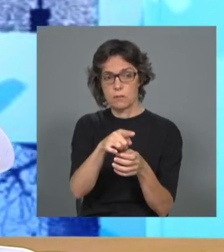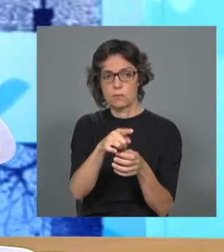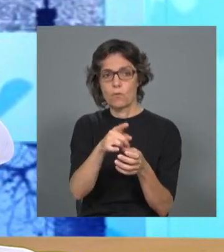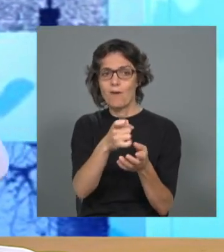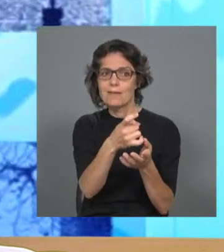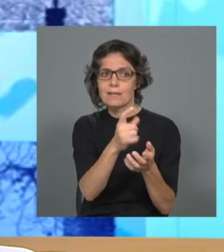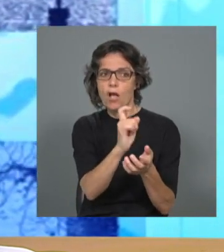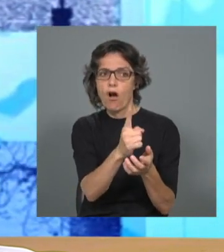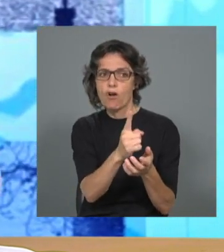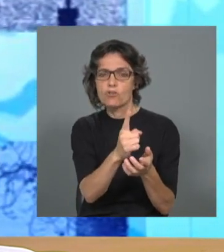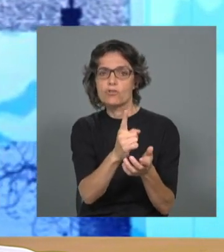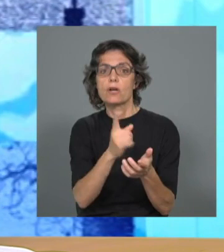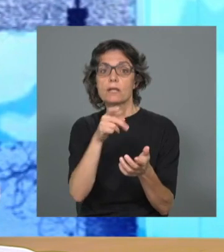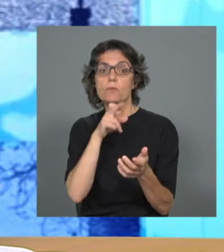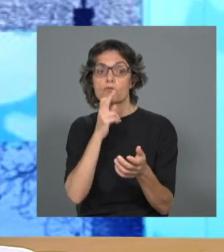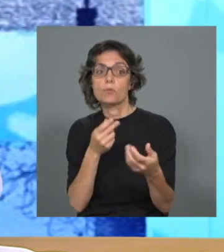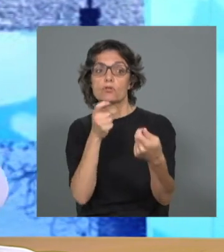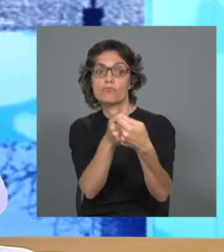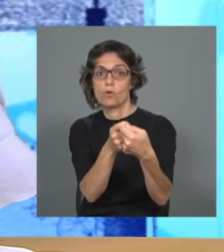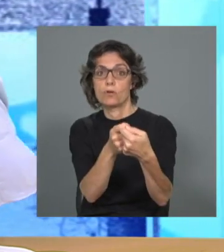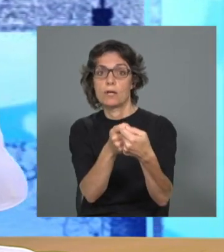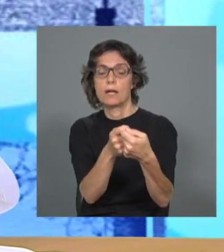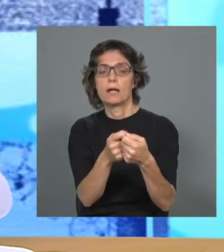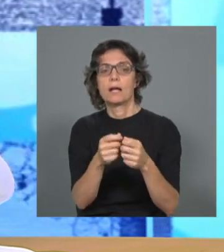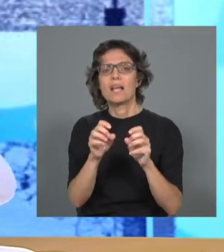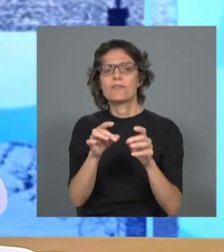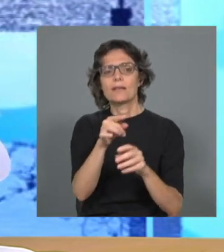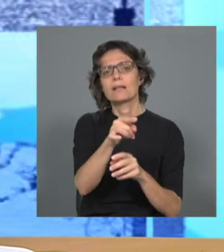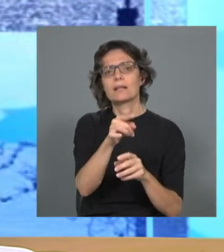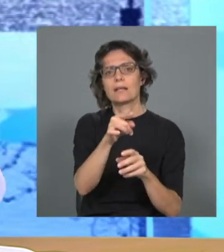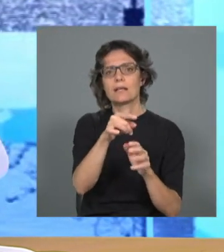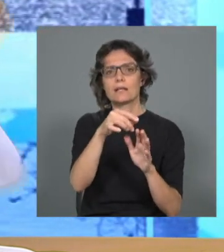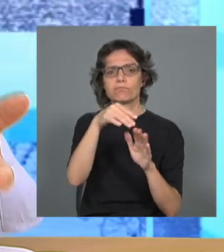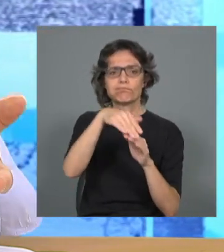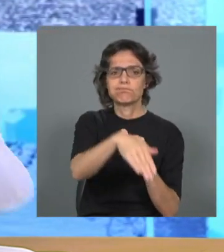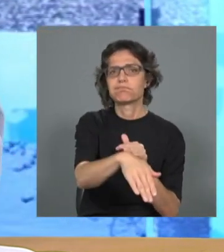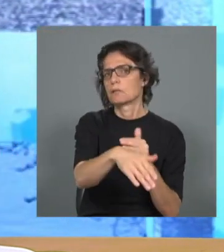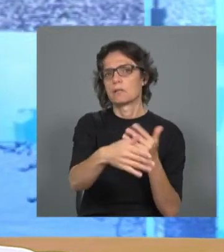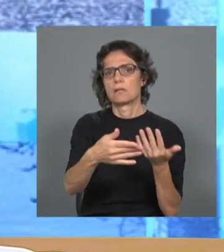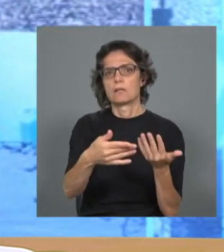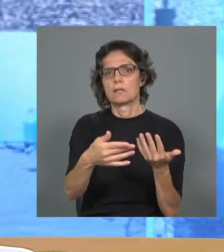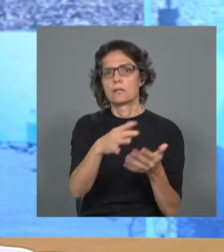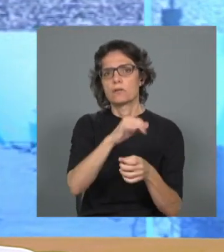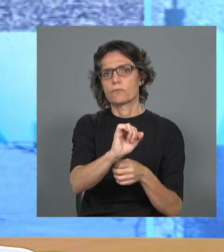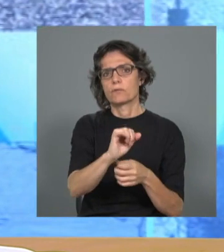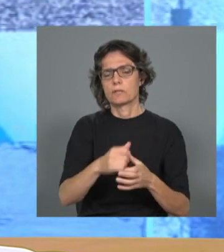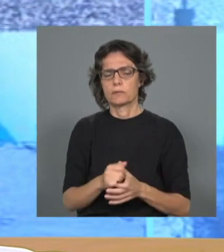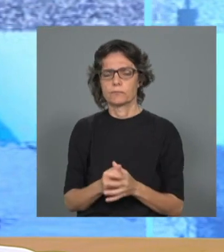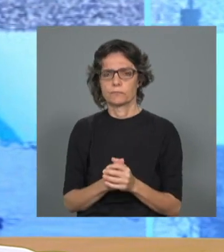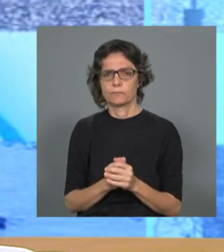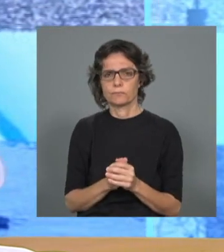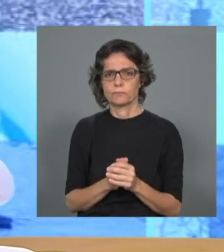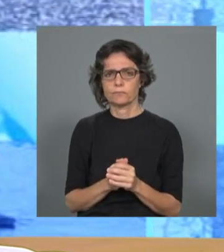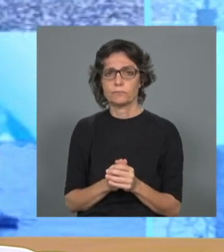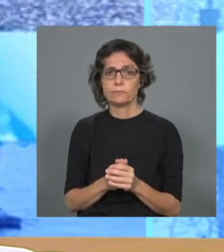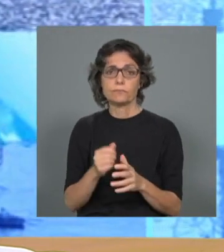resposta conveniente da sociedade para que não fiquem em situação muito difícil nos anos seguintes da sua vida. E, portanto,